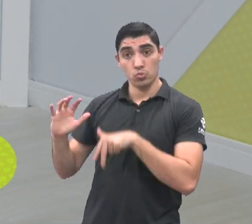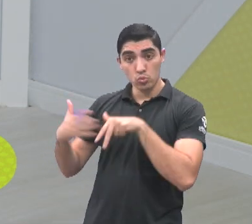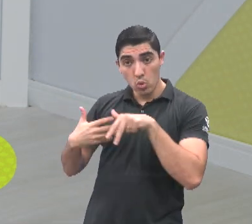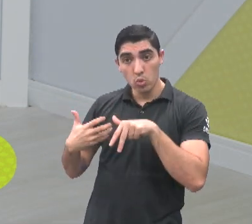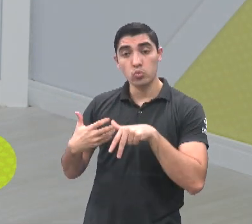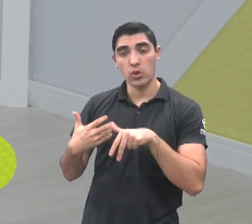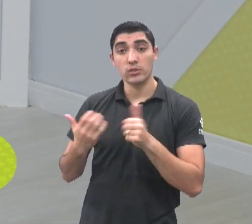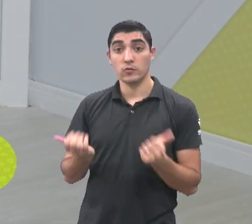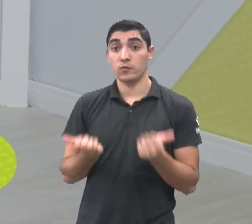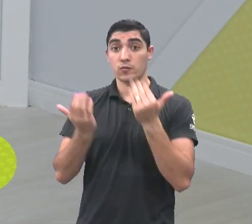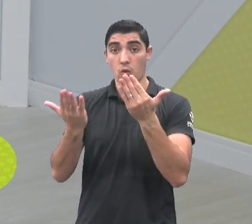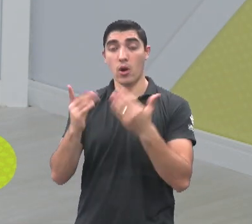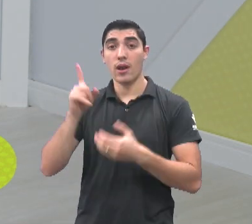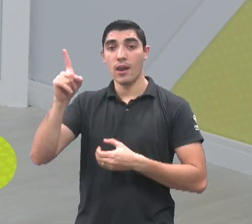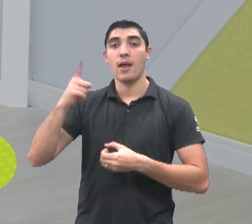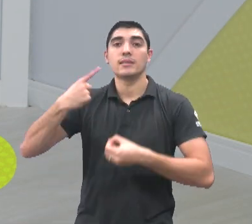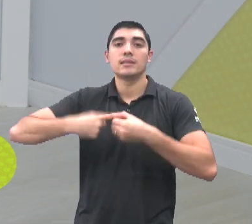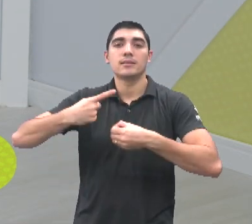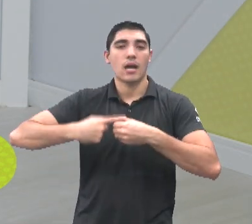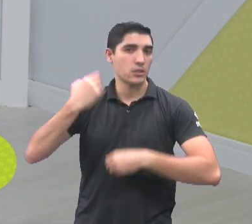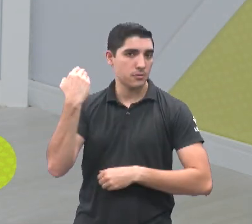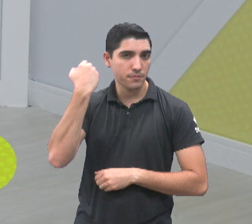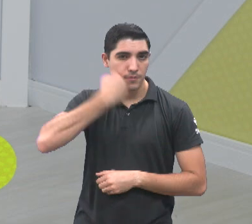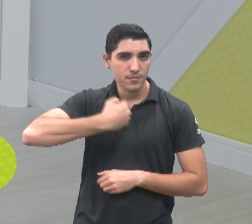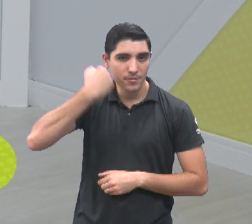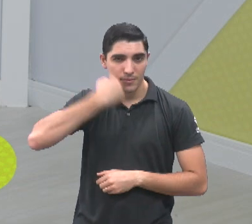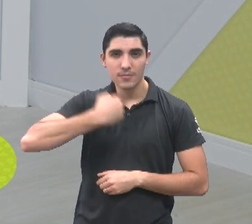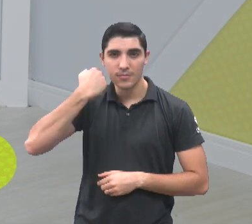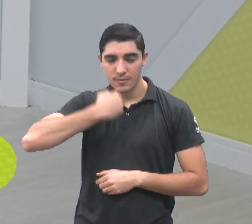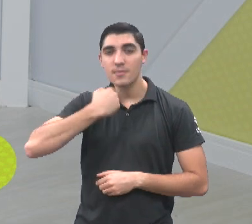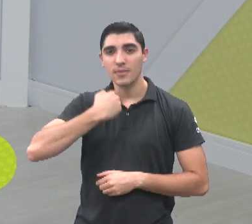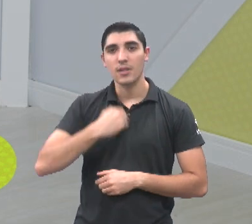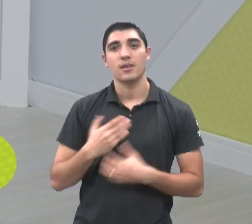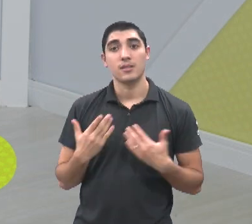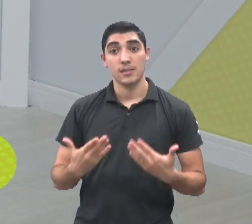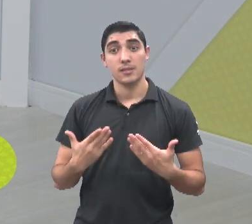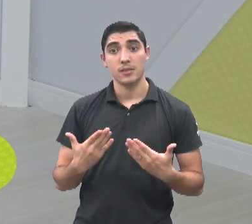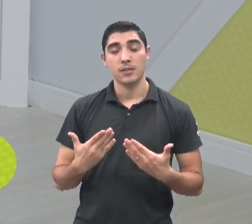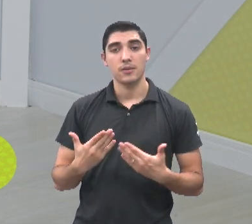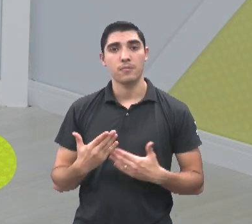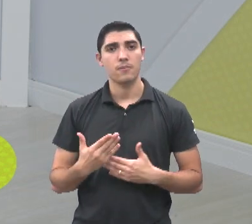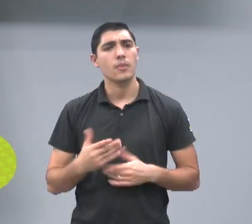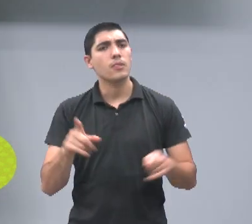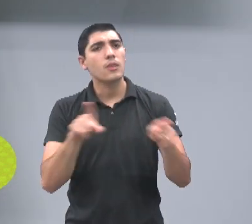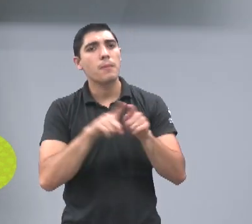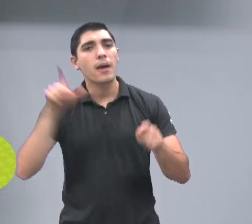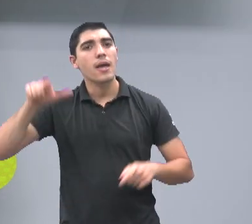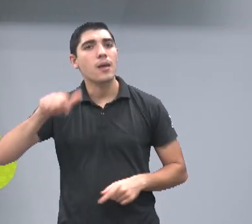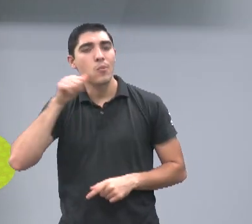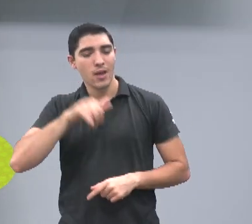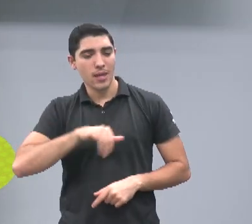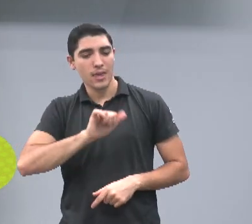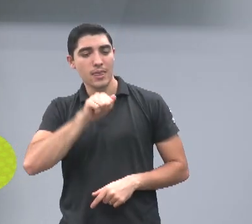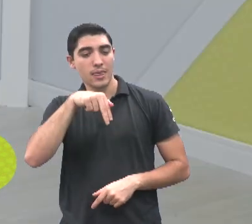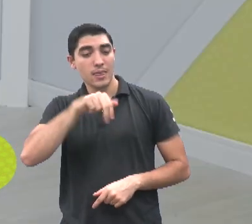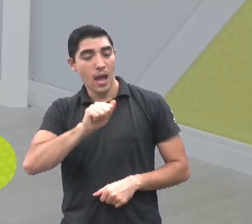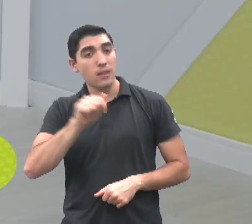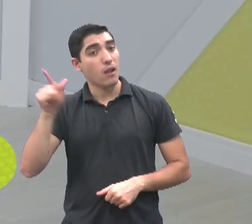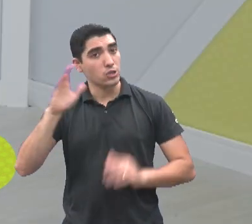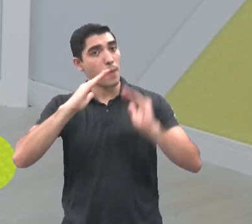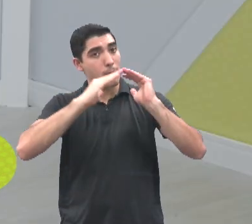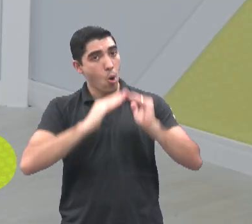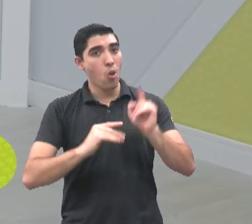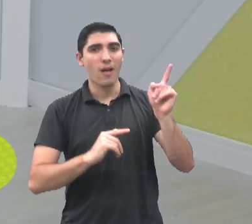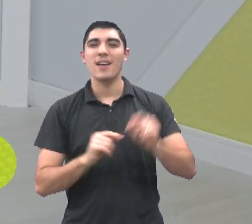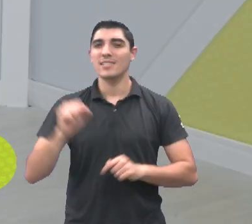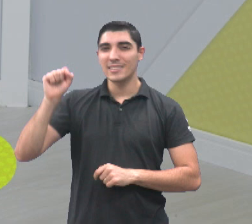Santa Bárbara do Oeste, a terra de José Rico, que era torcedor fanático lá do... A Iana também, nossa produtora, morou lá há muito tempo. É verdade, a Iana é rei de